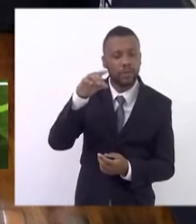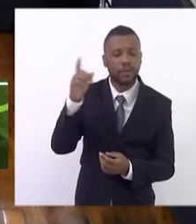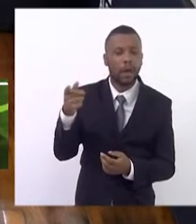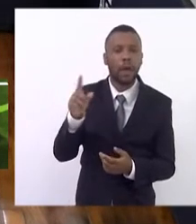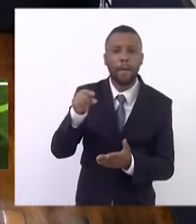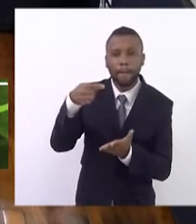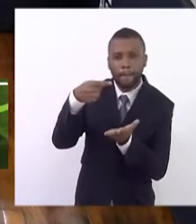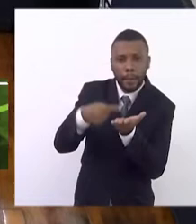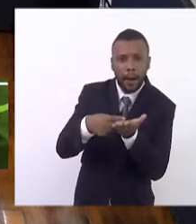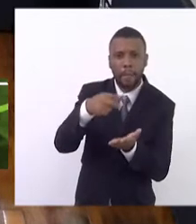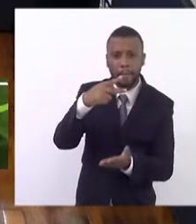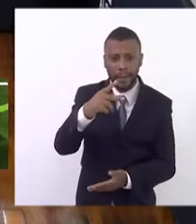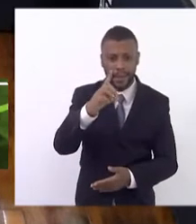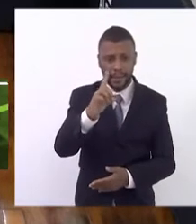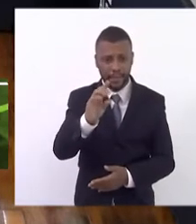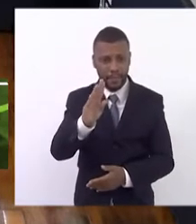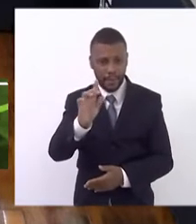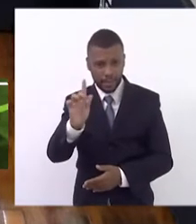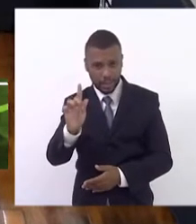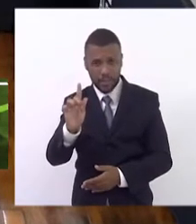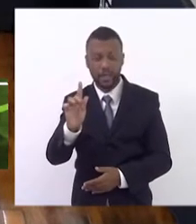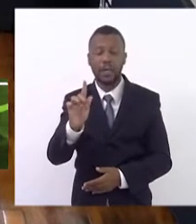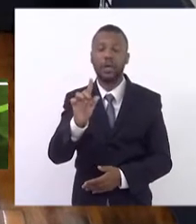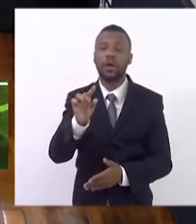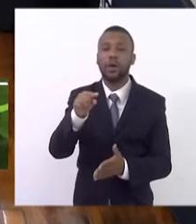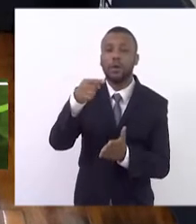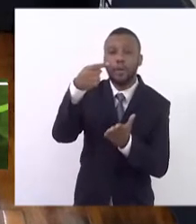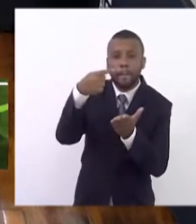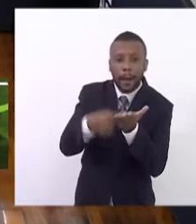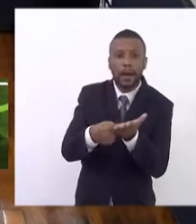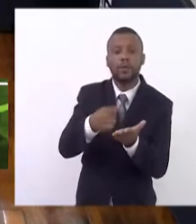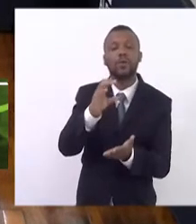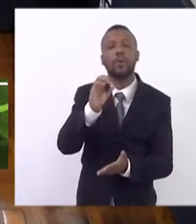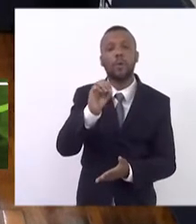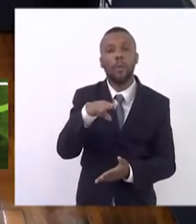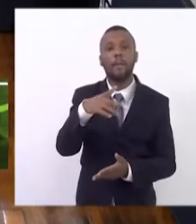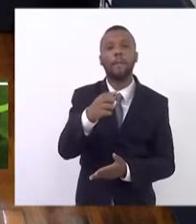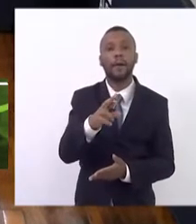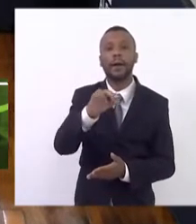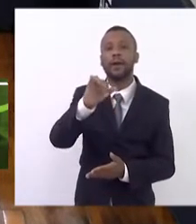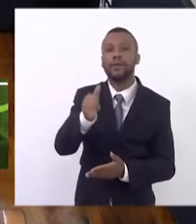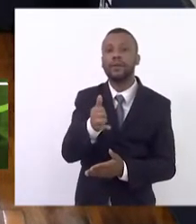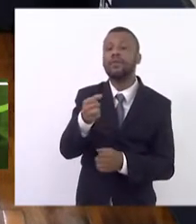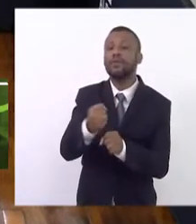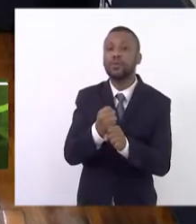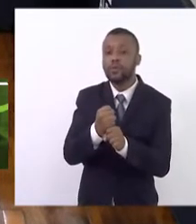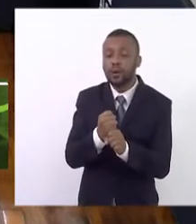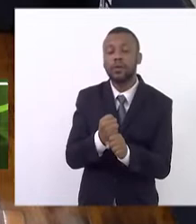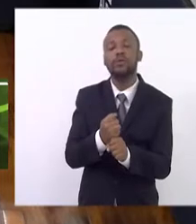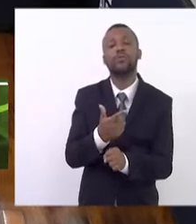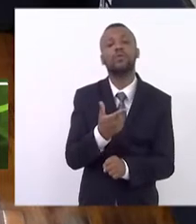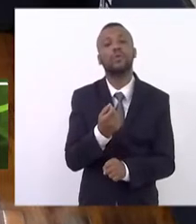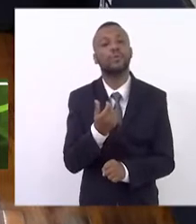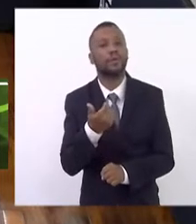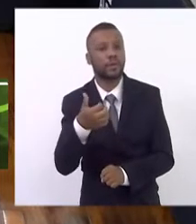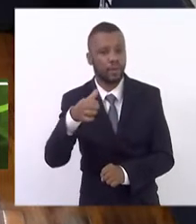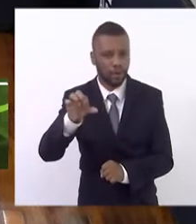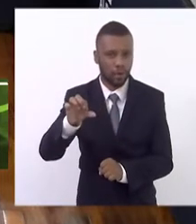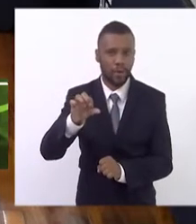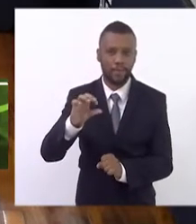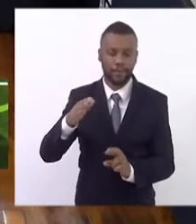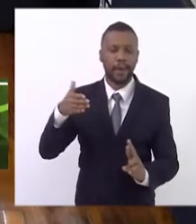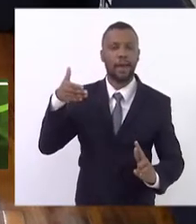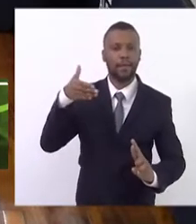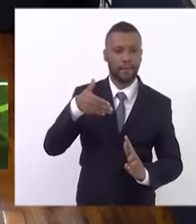Origem PDBG, e o sistema pacto de Comperge. É o pacto Comperge, foi de 2019.